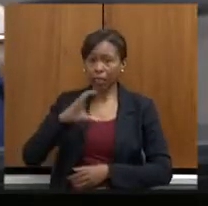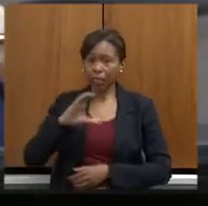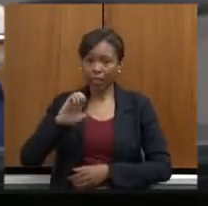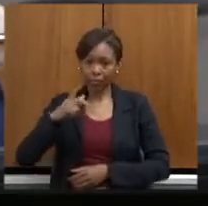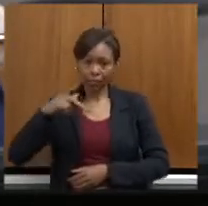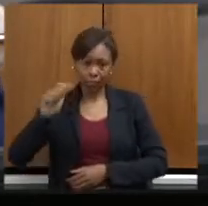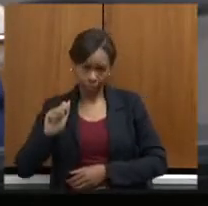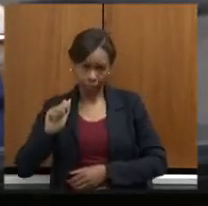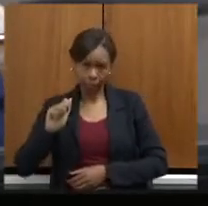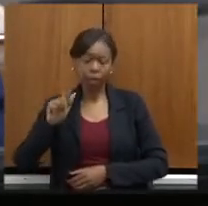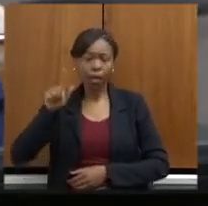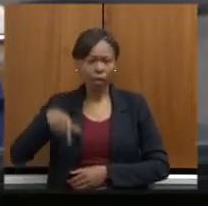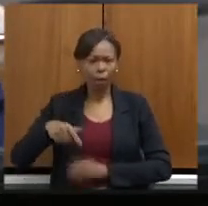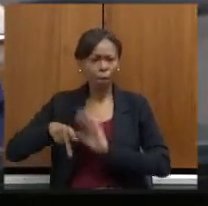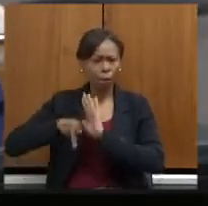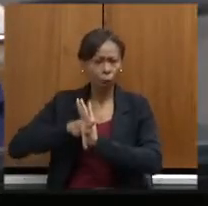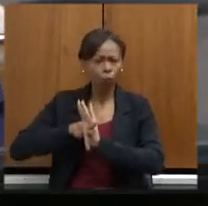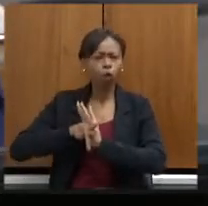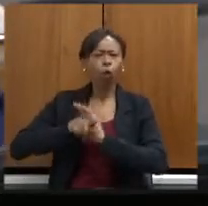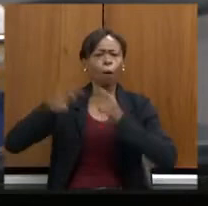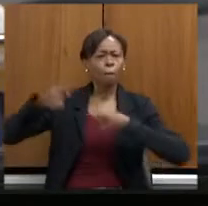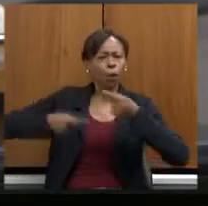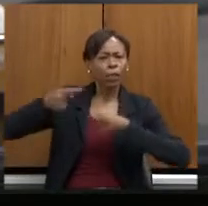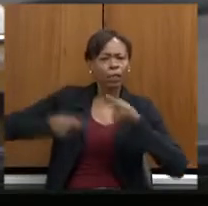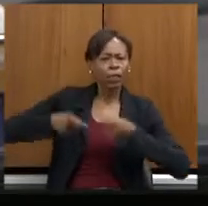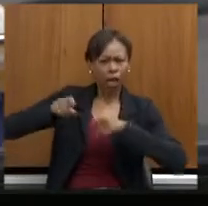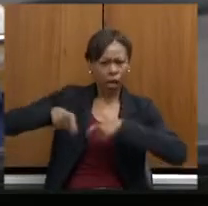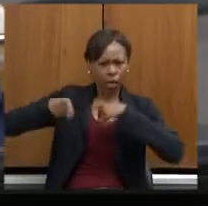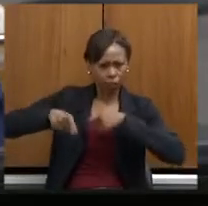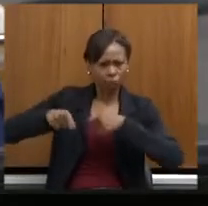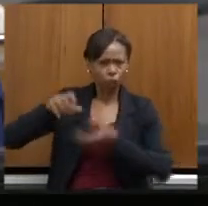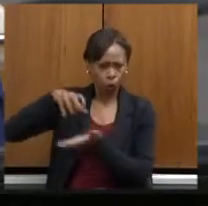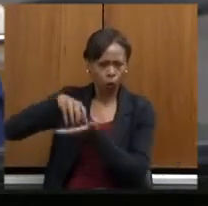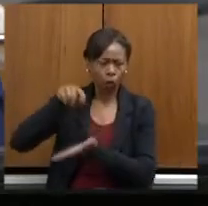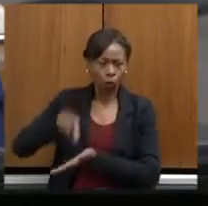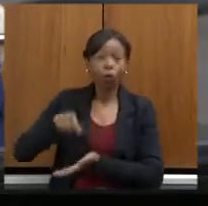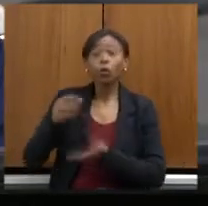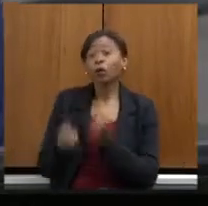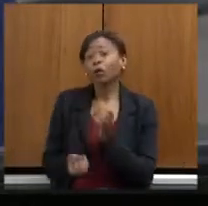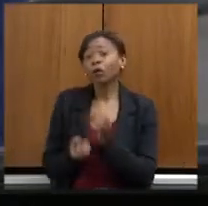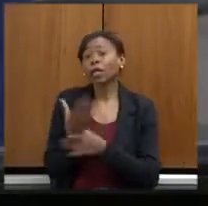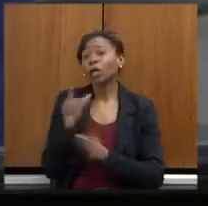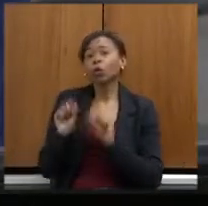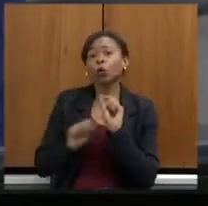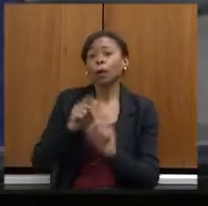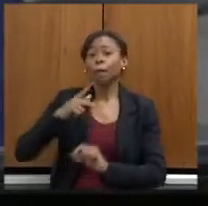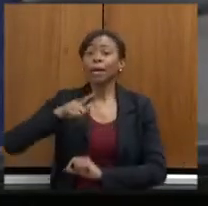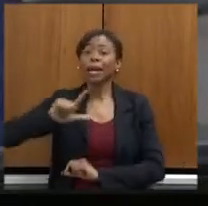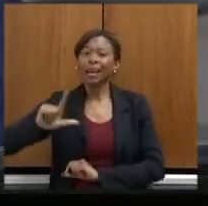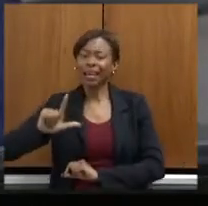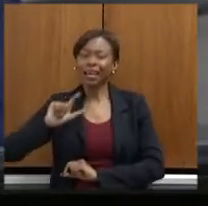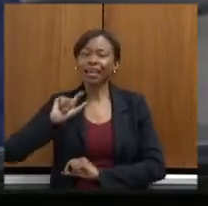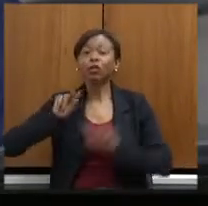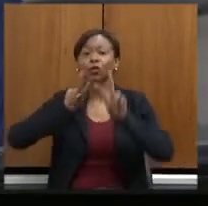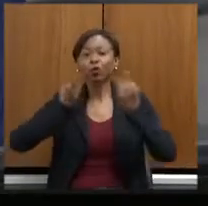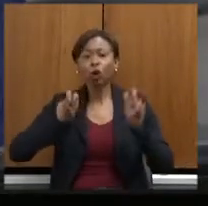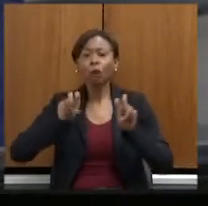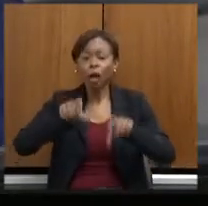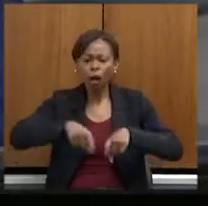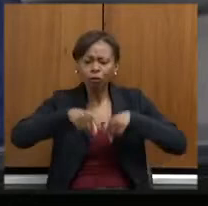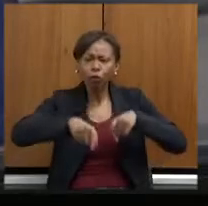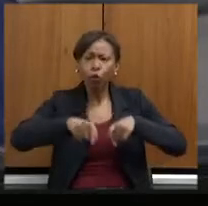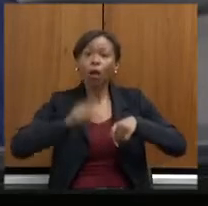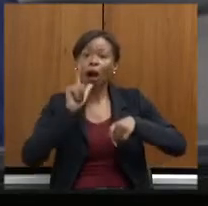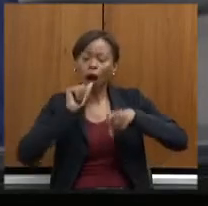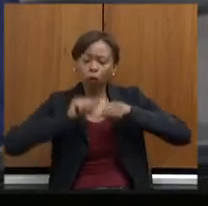que a câmara Nossa de política agrícola Campo Estadual de política agrícola Eu estou concluindo o PL também sobre agricultura irrigada que vai